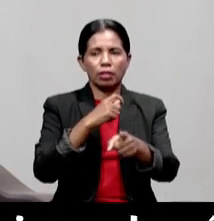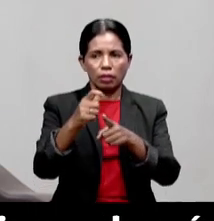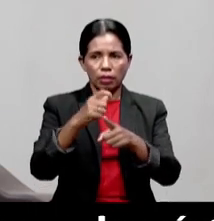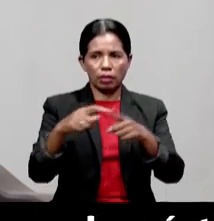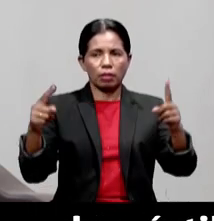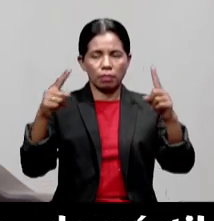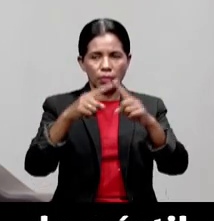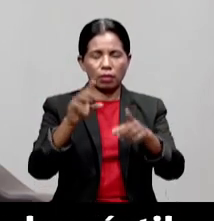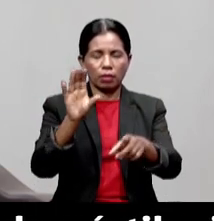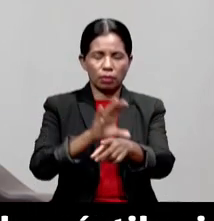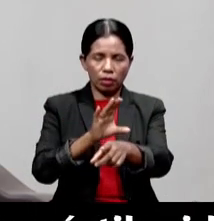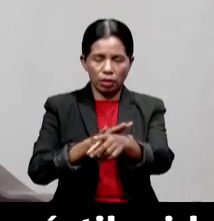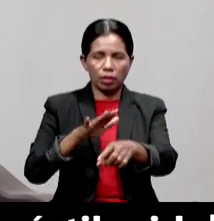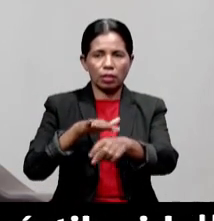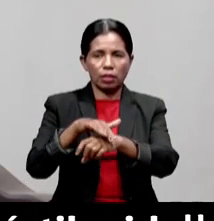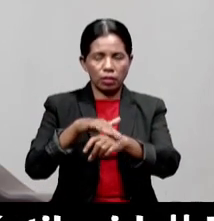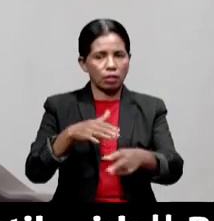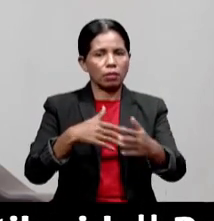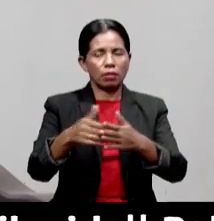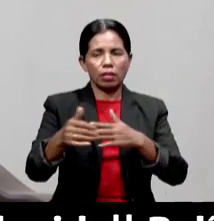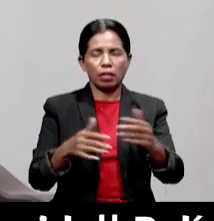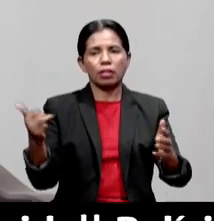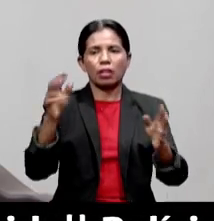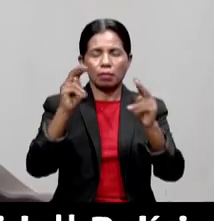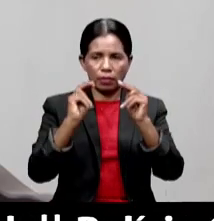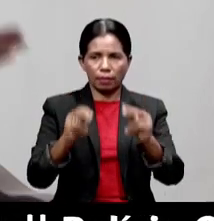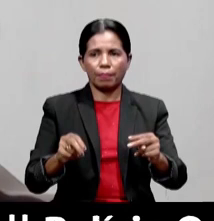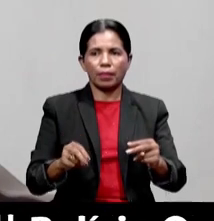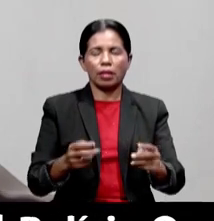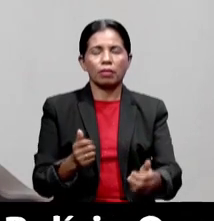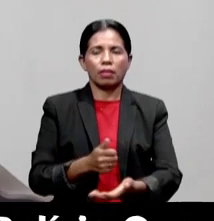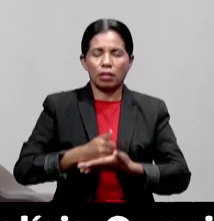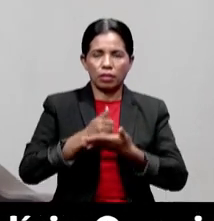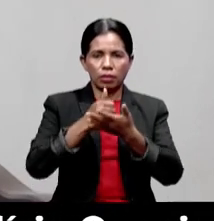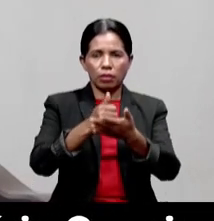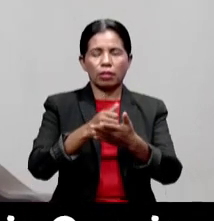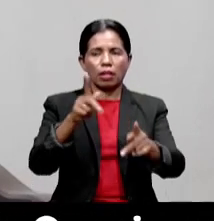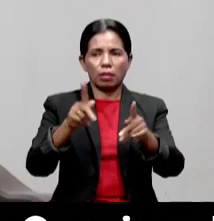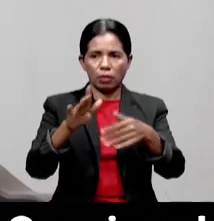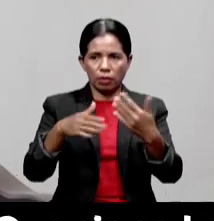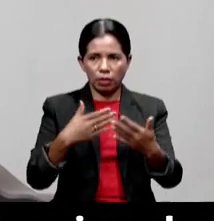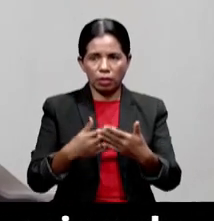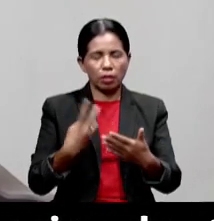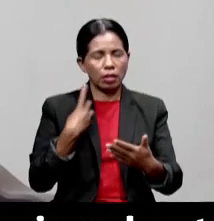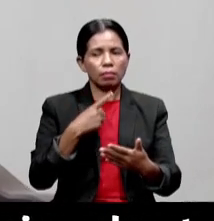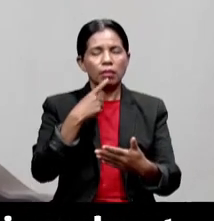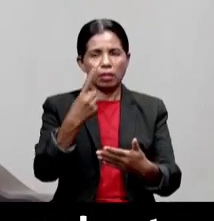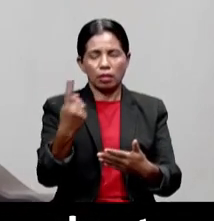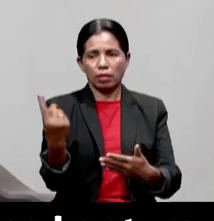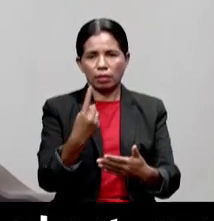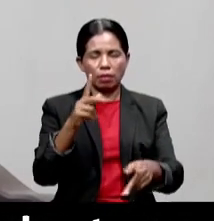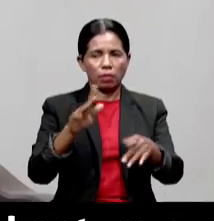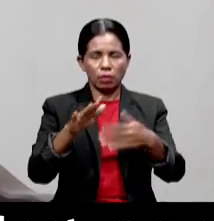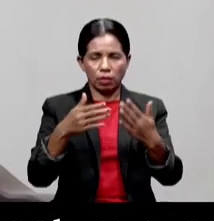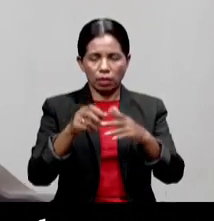ba computer ka lingua inglês, ou qualquer saída mak sira precisa, para atubele tulum e tani comunidade sira. E ame encoraja na fatin, em